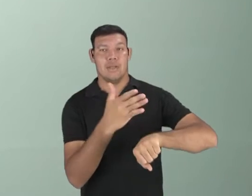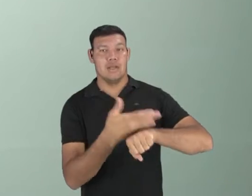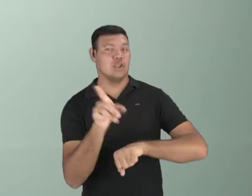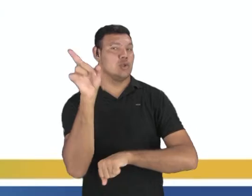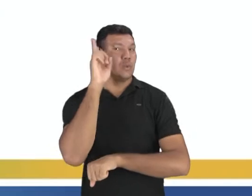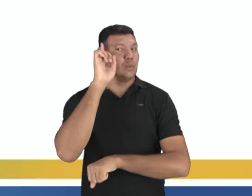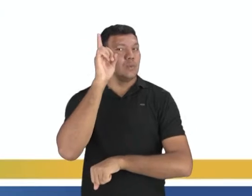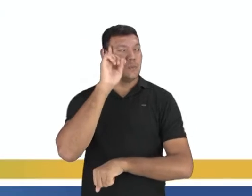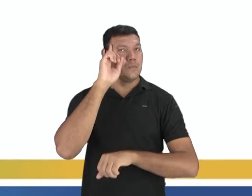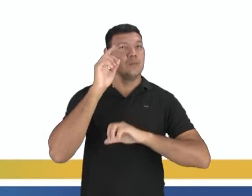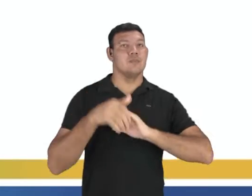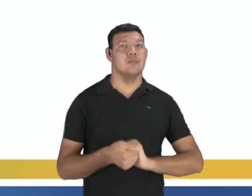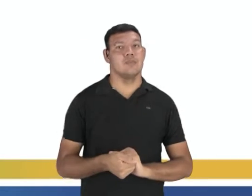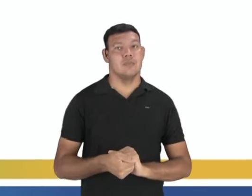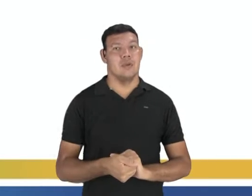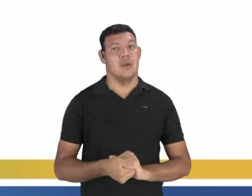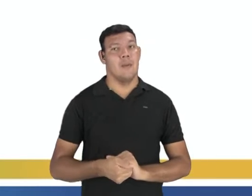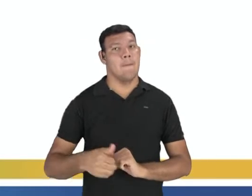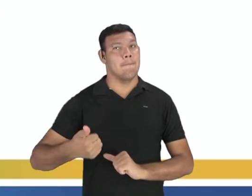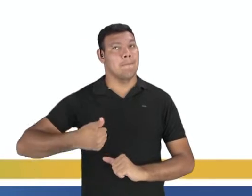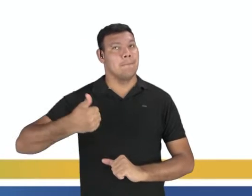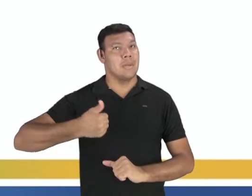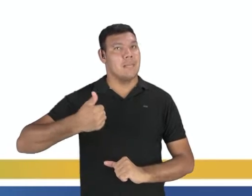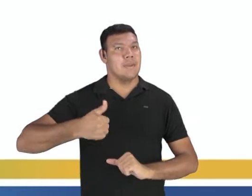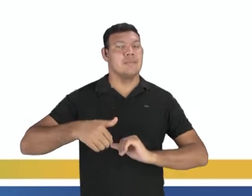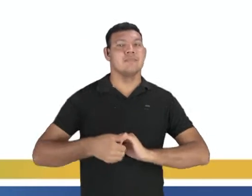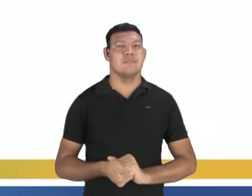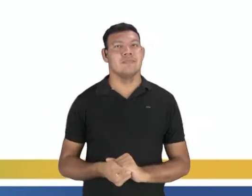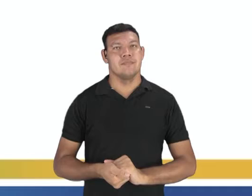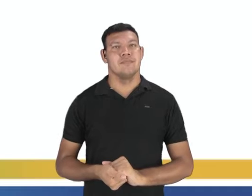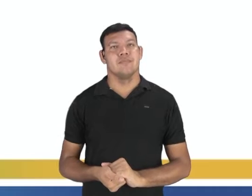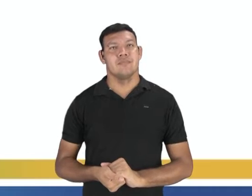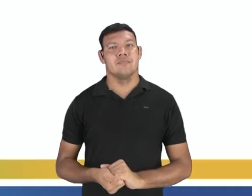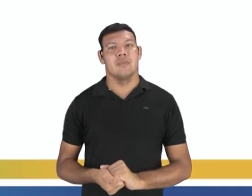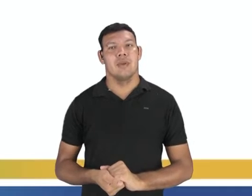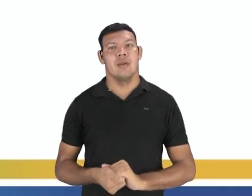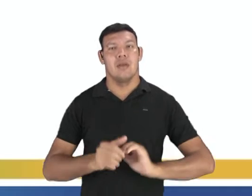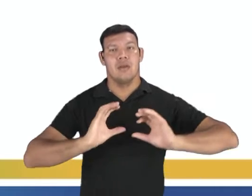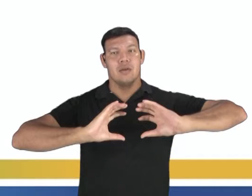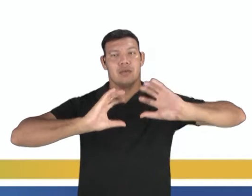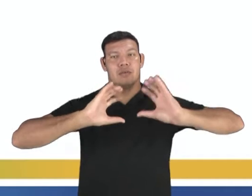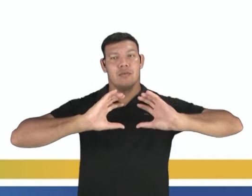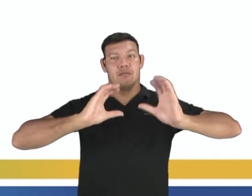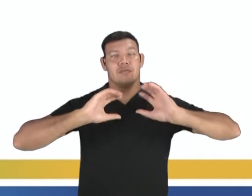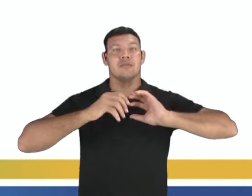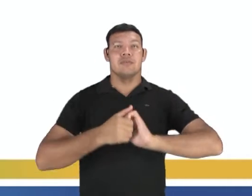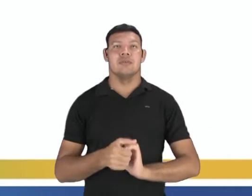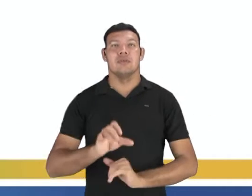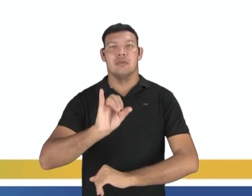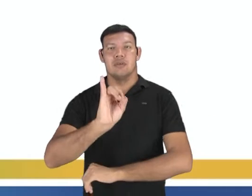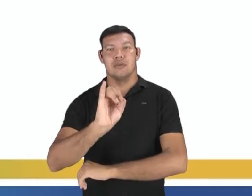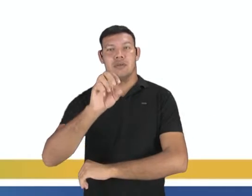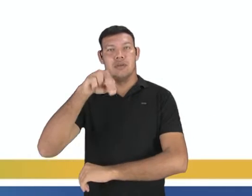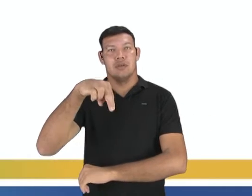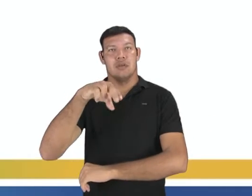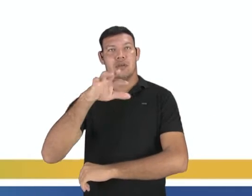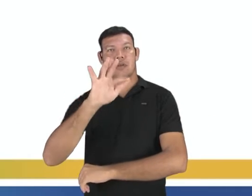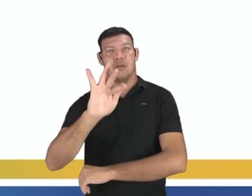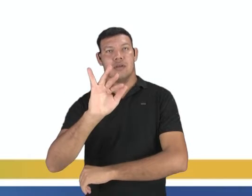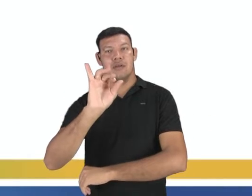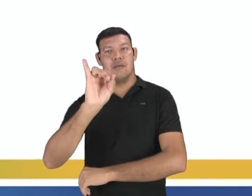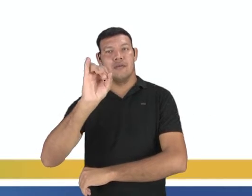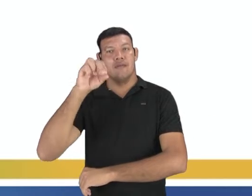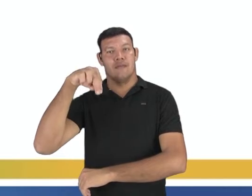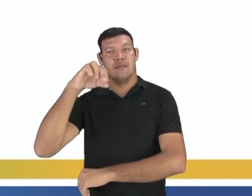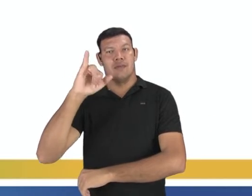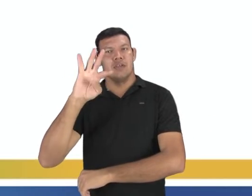dia a dia, galerinha. O primeiro jogo que o professor trouxe para nós, ele chama-se vôlei infinito. O nome pode parecer